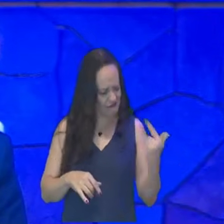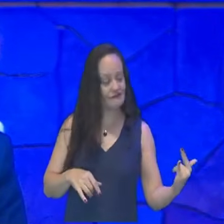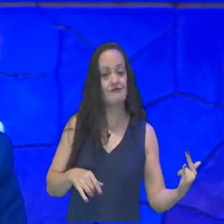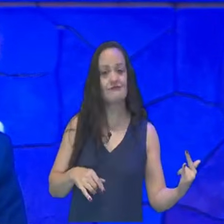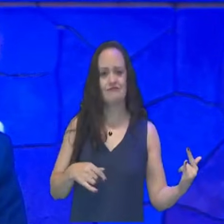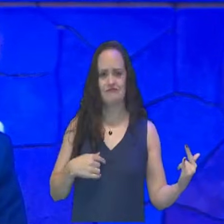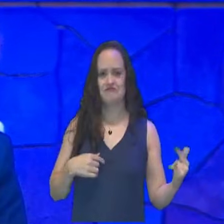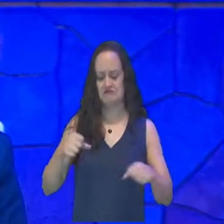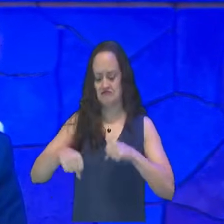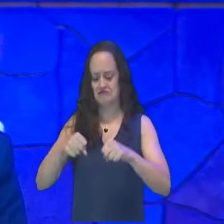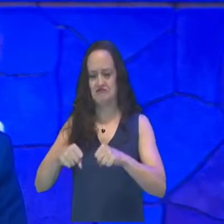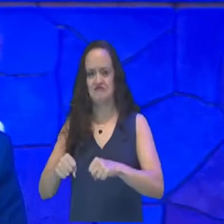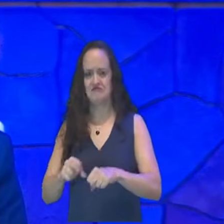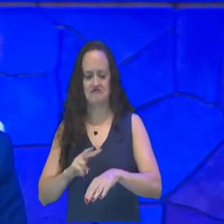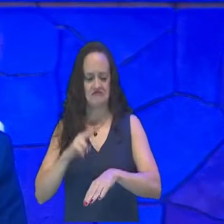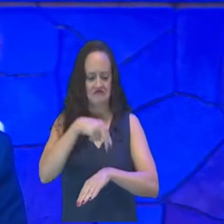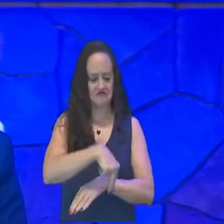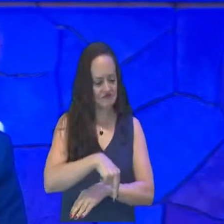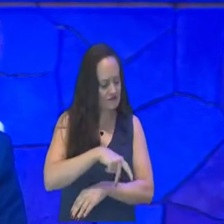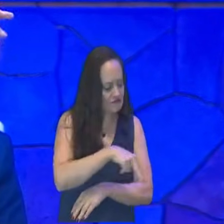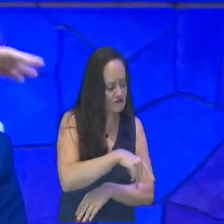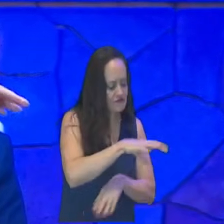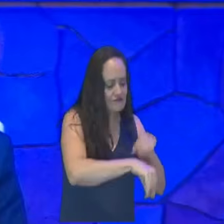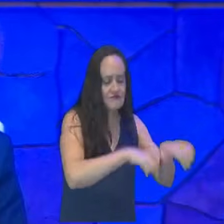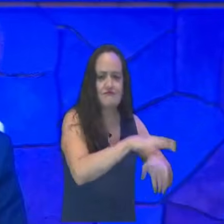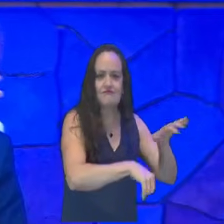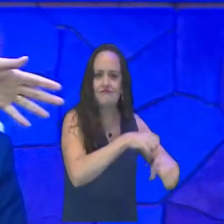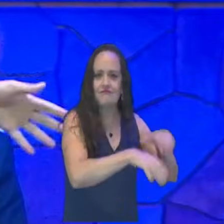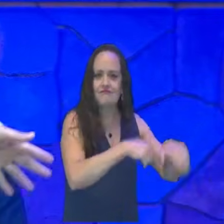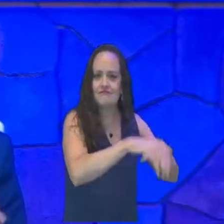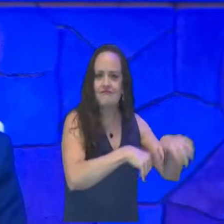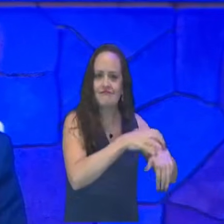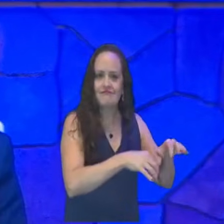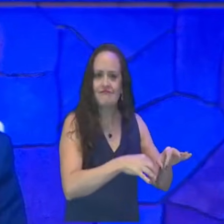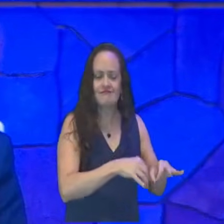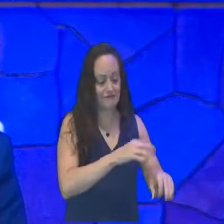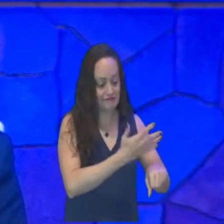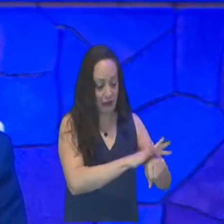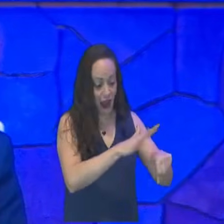até essa montanha de papéis e escavei, tirei tudo,